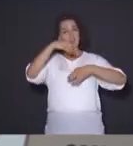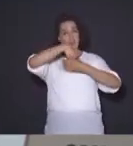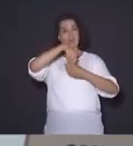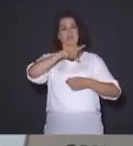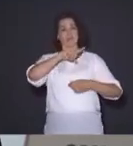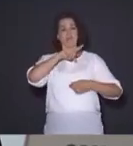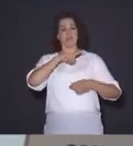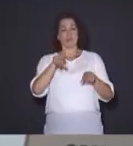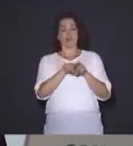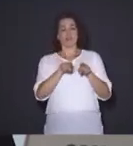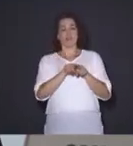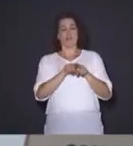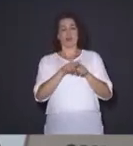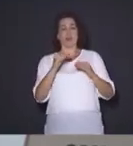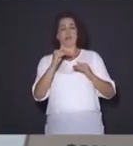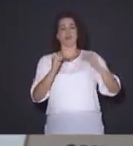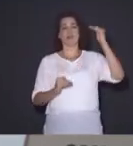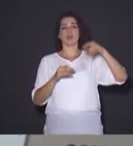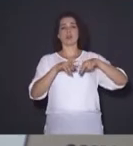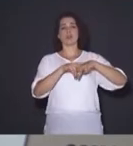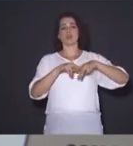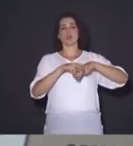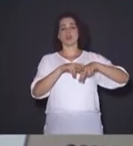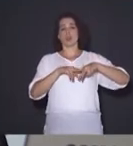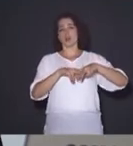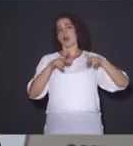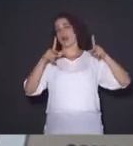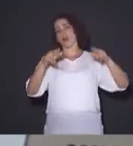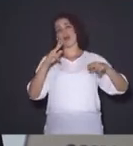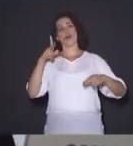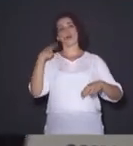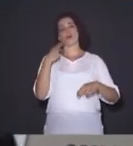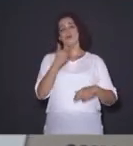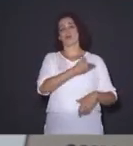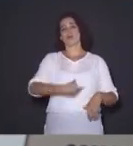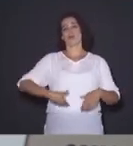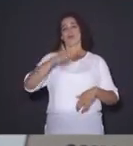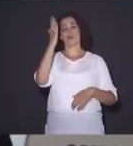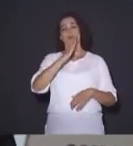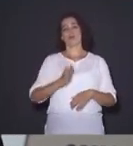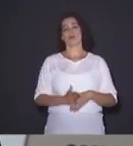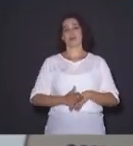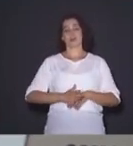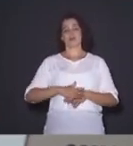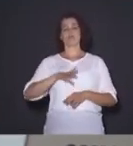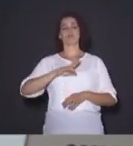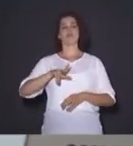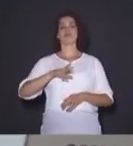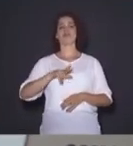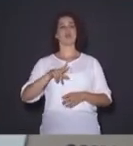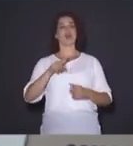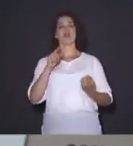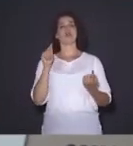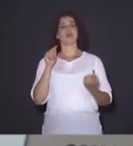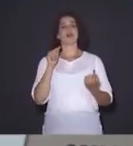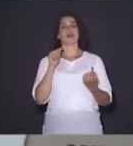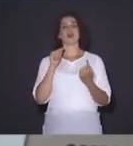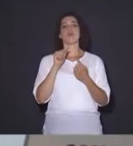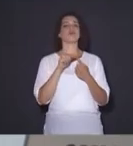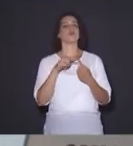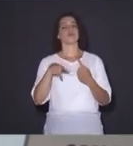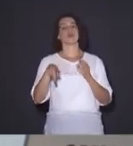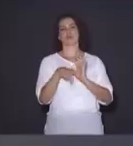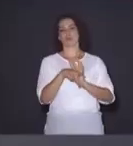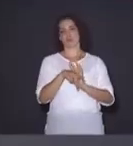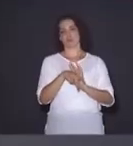por questões óbvias né mas a gente sabe o que acontece com uma política pública no brasil quando ela não é denominada determinada do que tem que ser